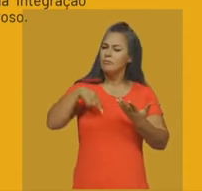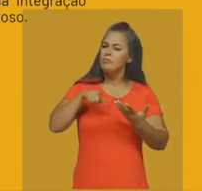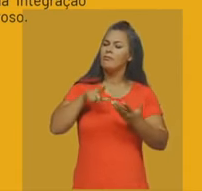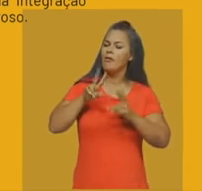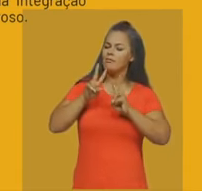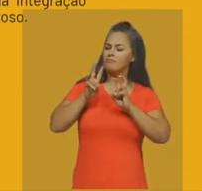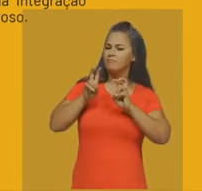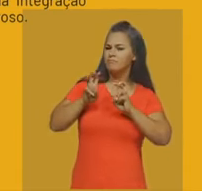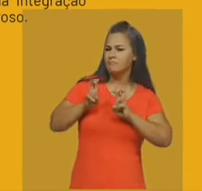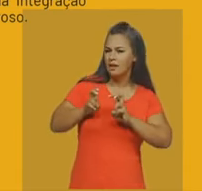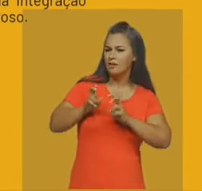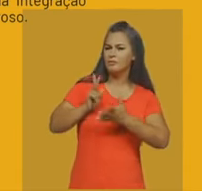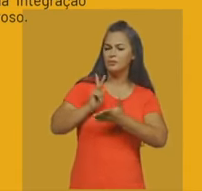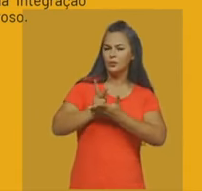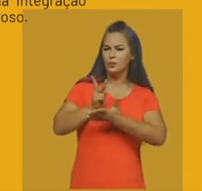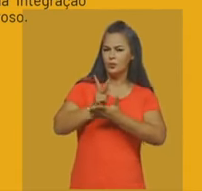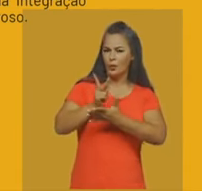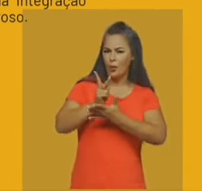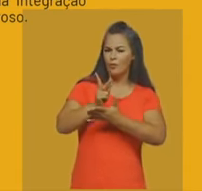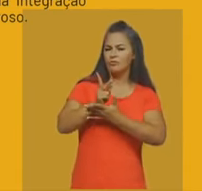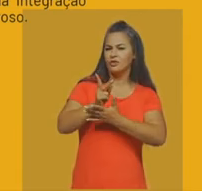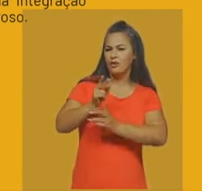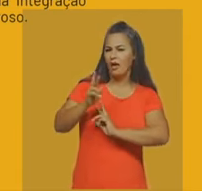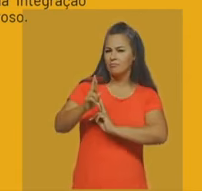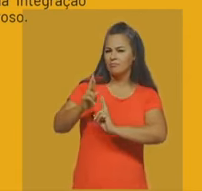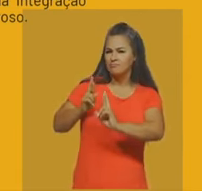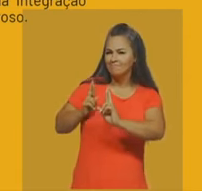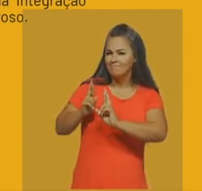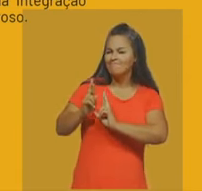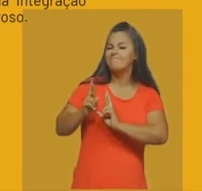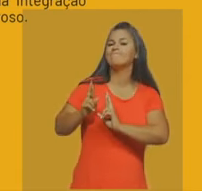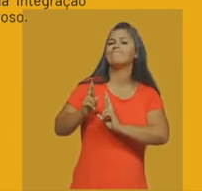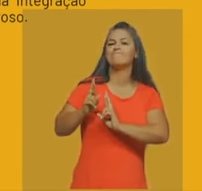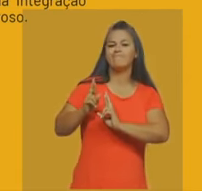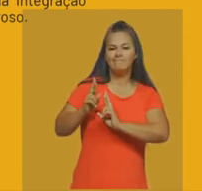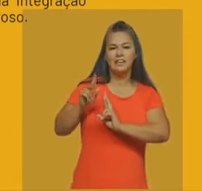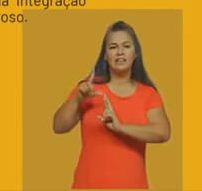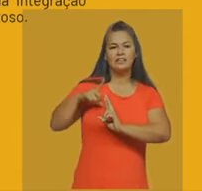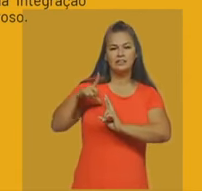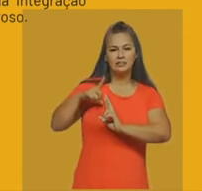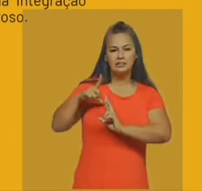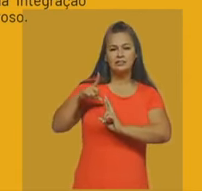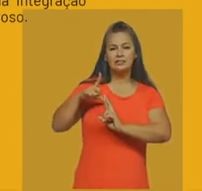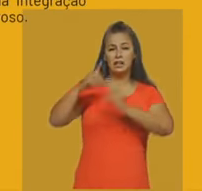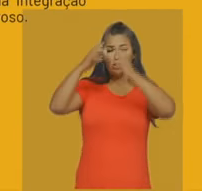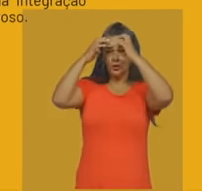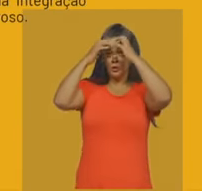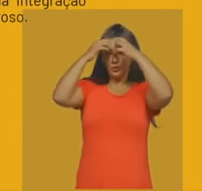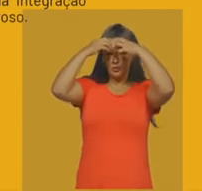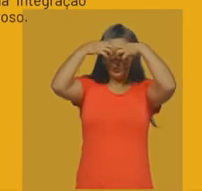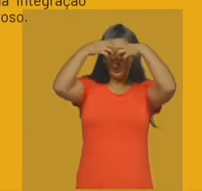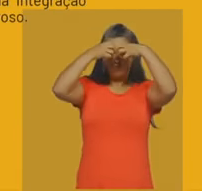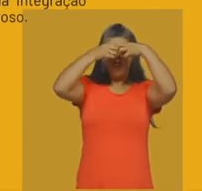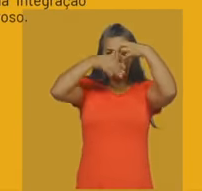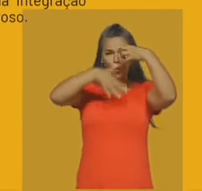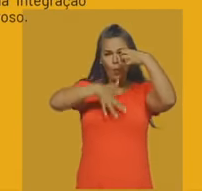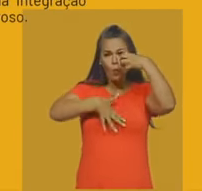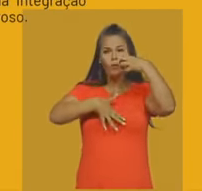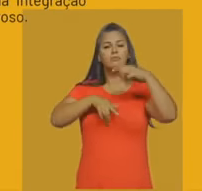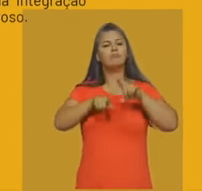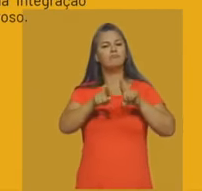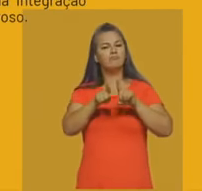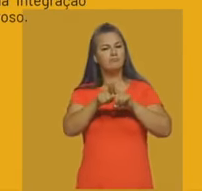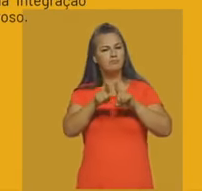mostrando essa interação sistema muscular, o sistema nervoso, esquelético, e mostrando as funções do